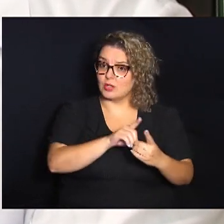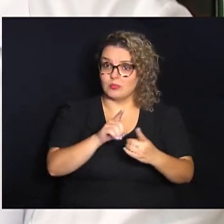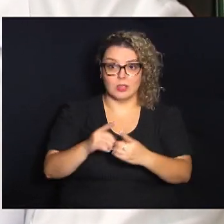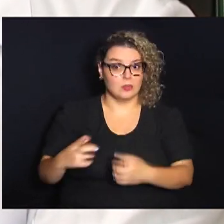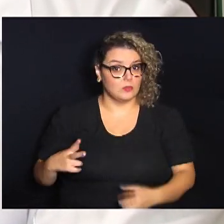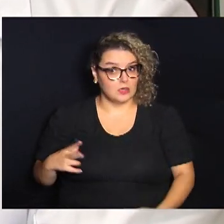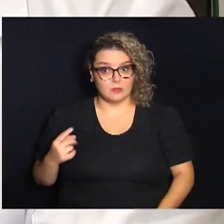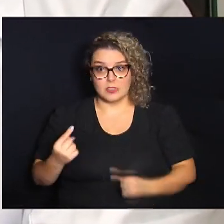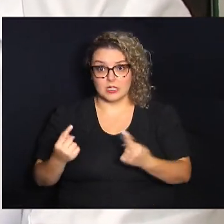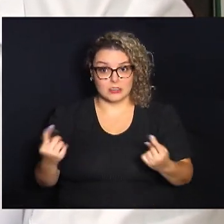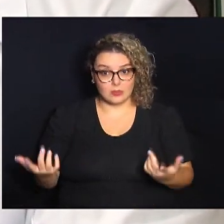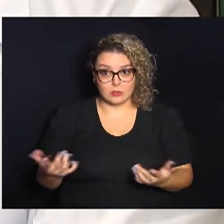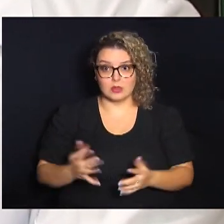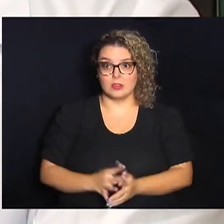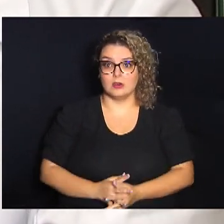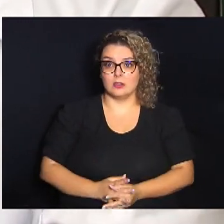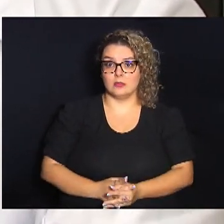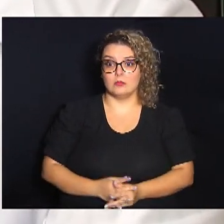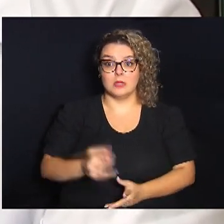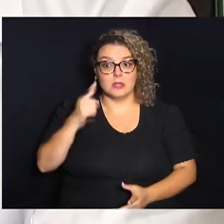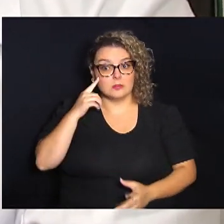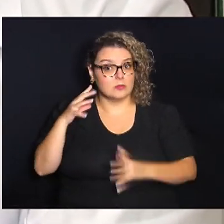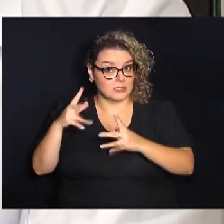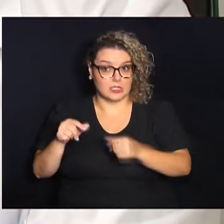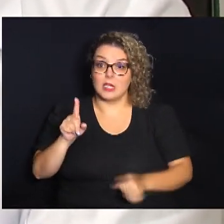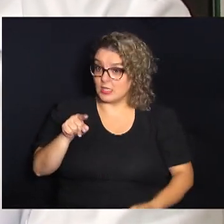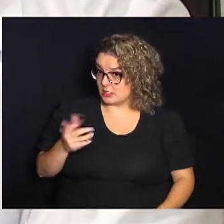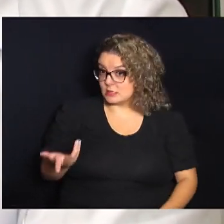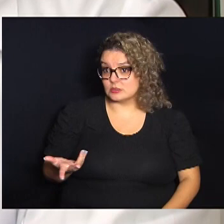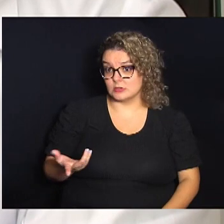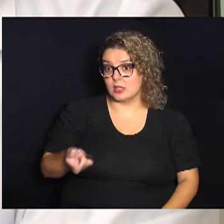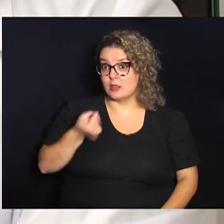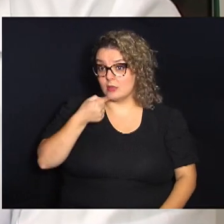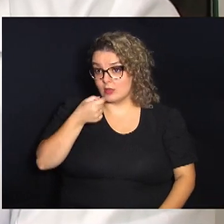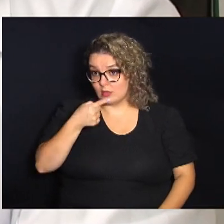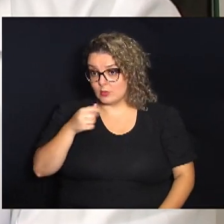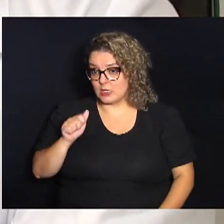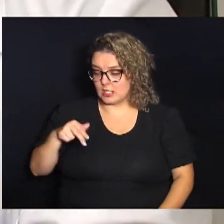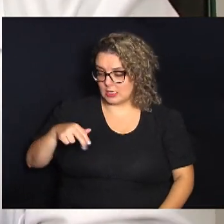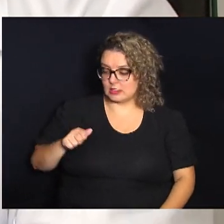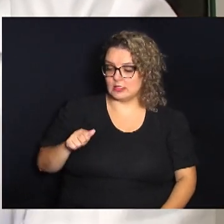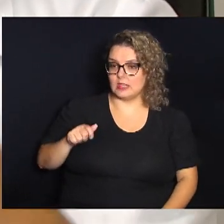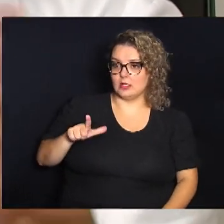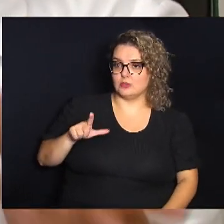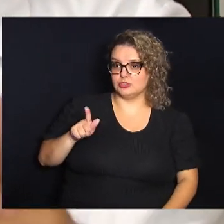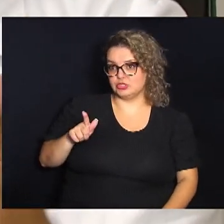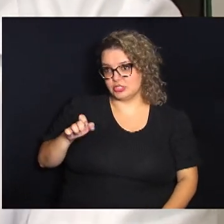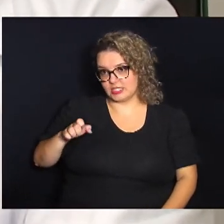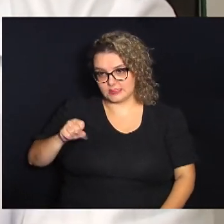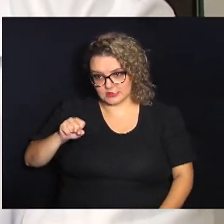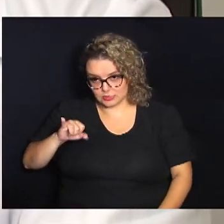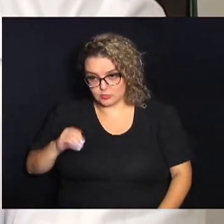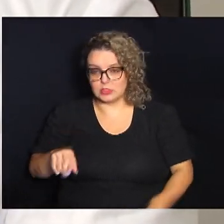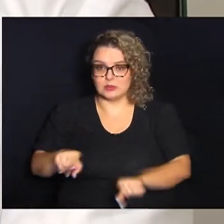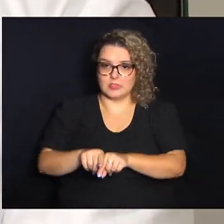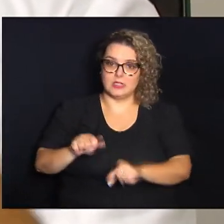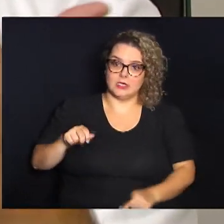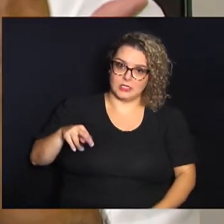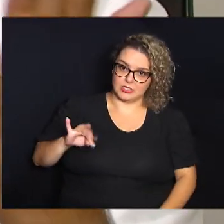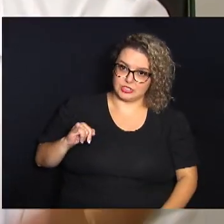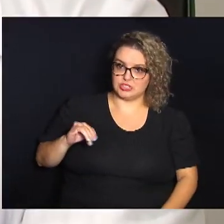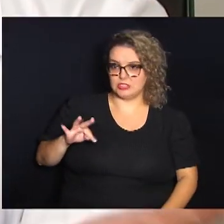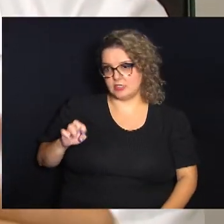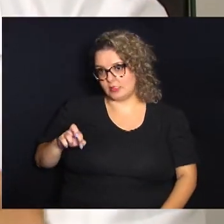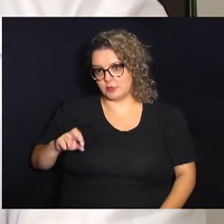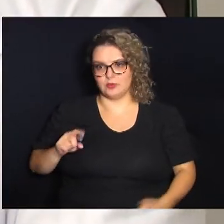cada paciente, mas em geral vai ser isso, medicações analgésicos e antitérmicos, né? Então os mais famosos que a gente costuma